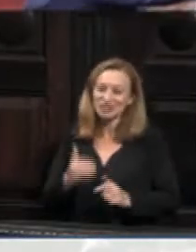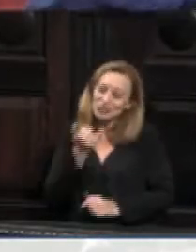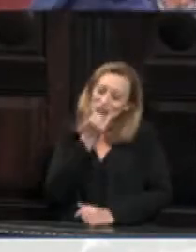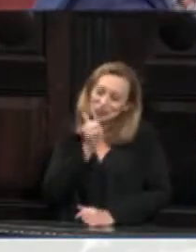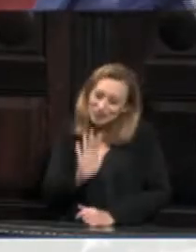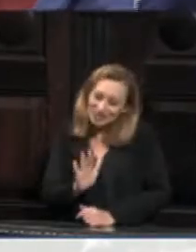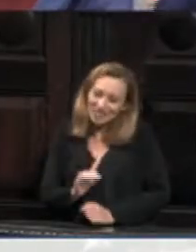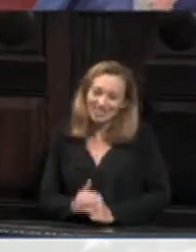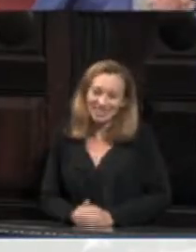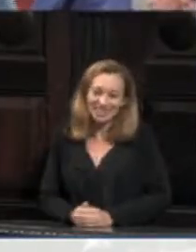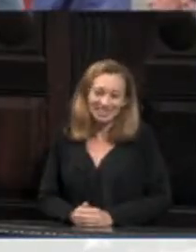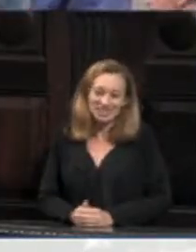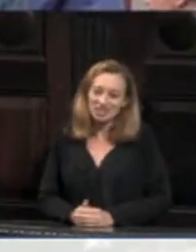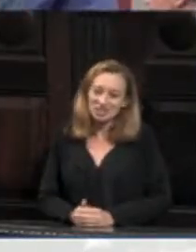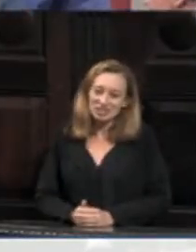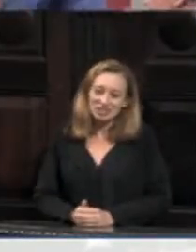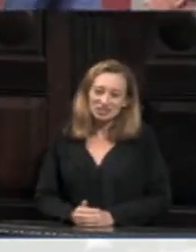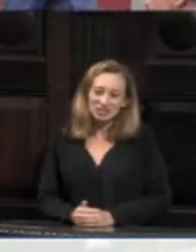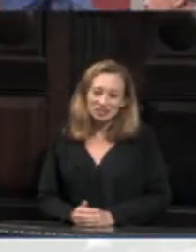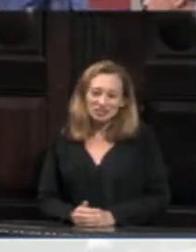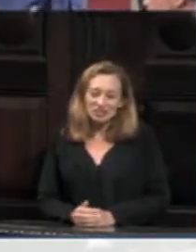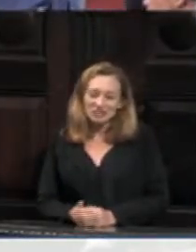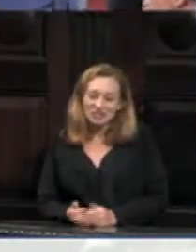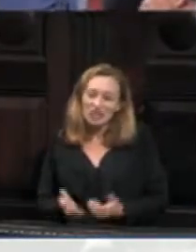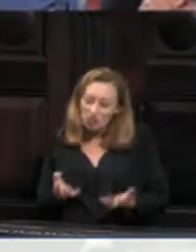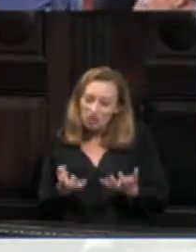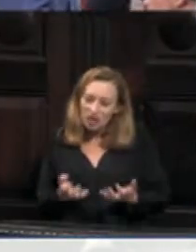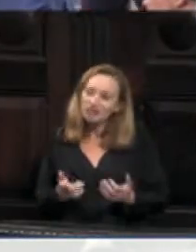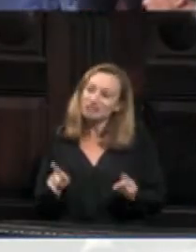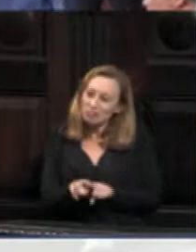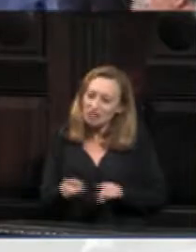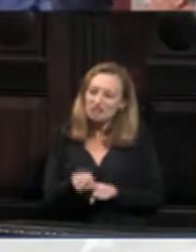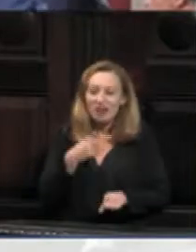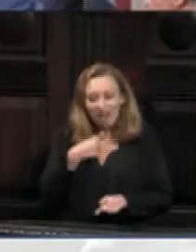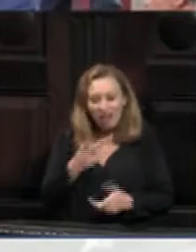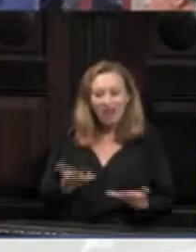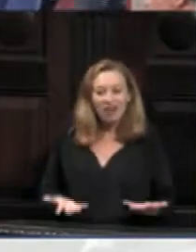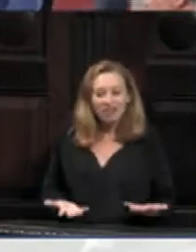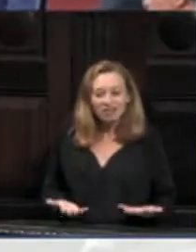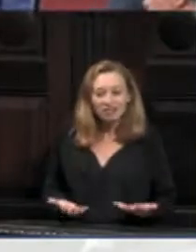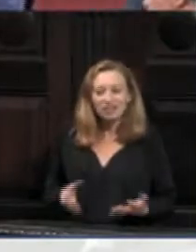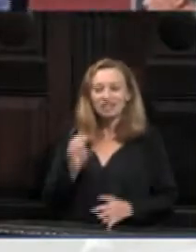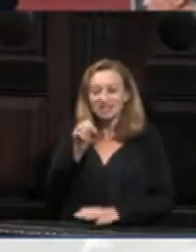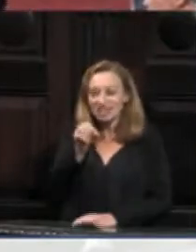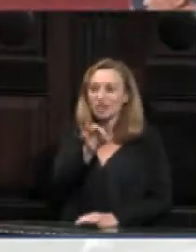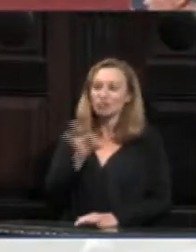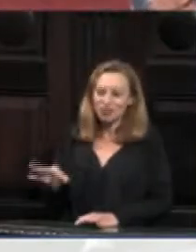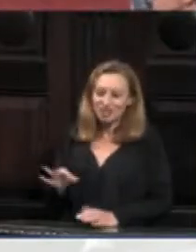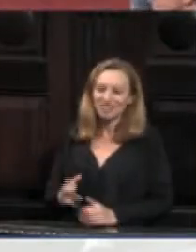deputado. Eu quero derrotar de vez a contrapartida. Quero. Contrapartida zero.